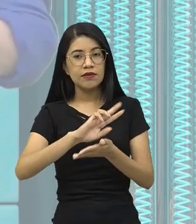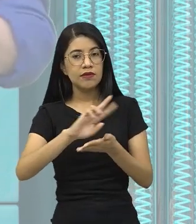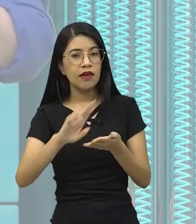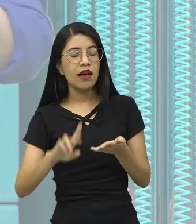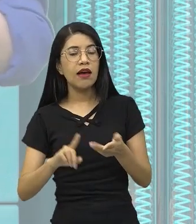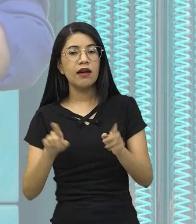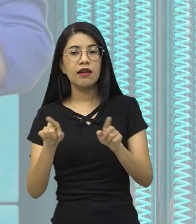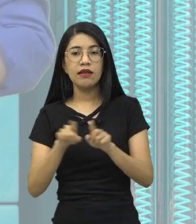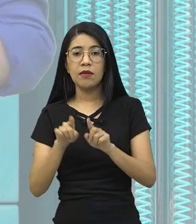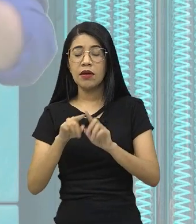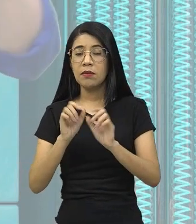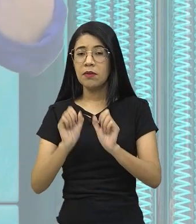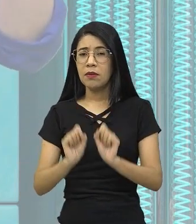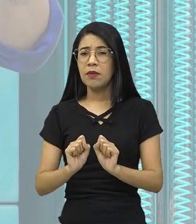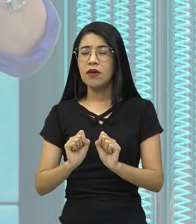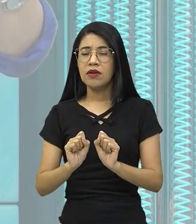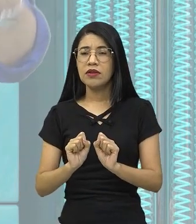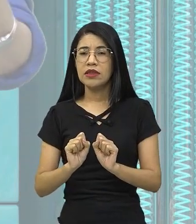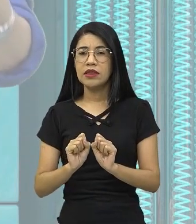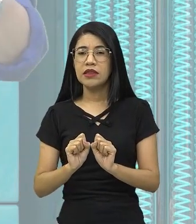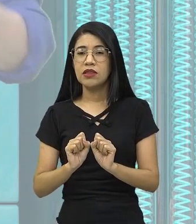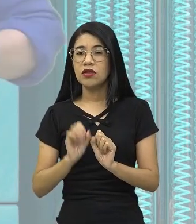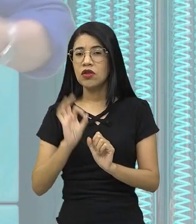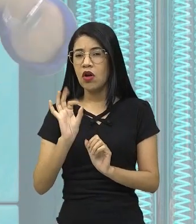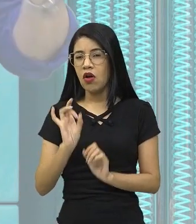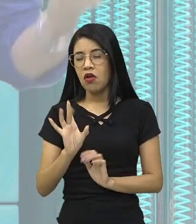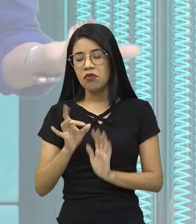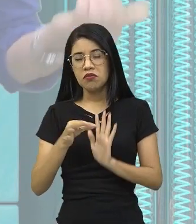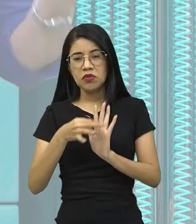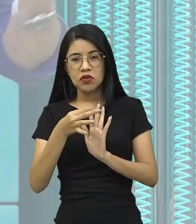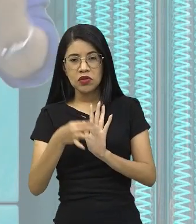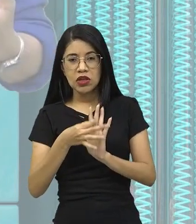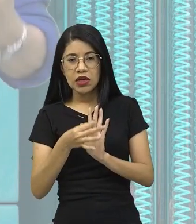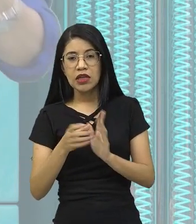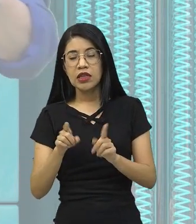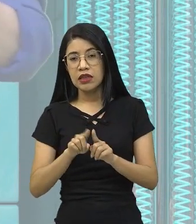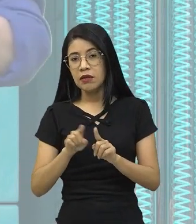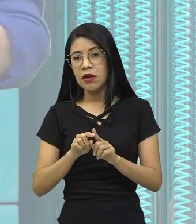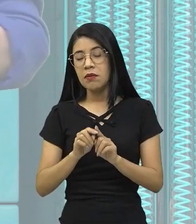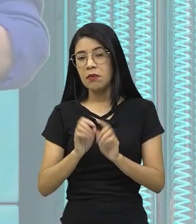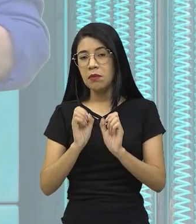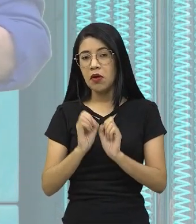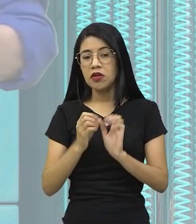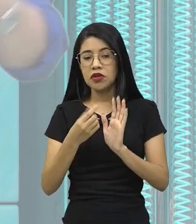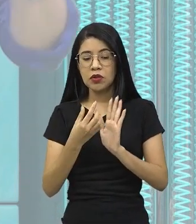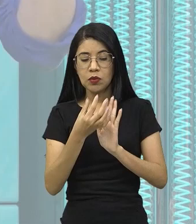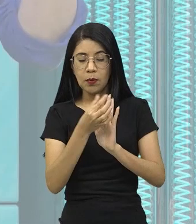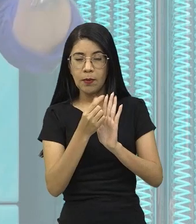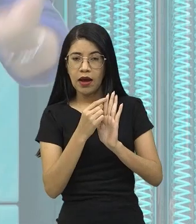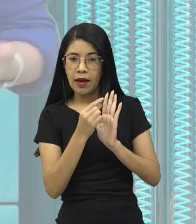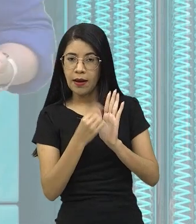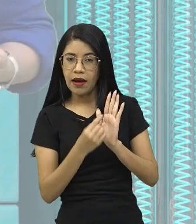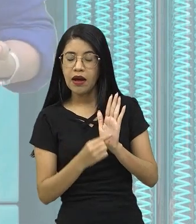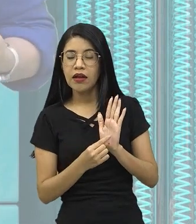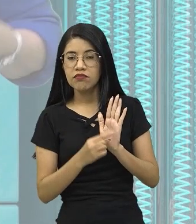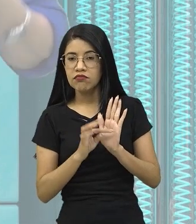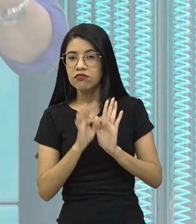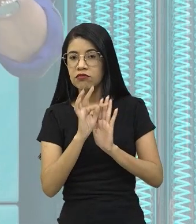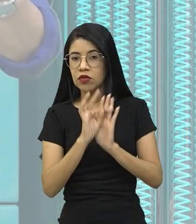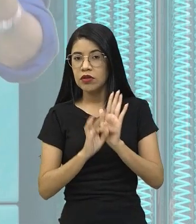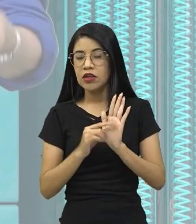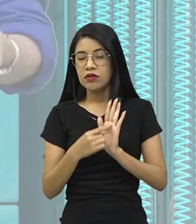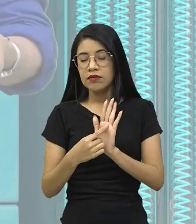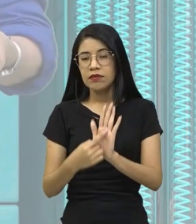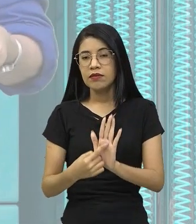que podem ser somente sugeridas ou podem estar ditas no texto, né? Porque no mini-conto,